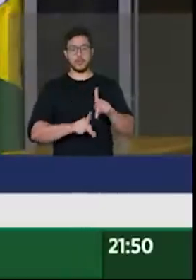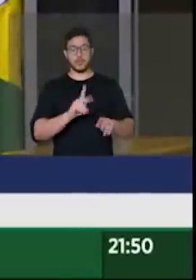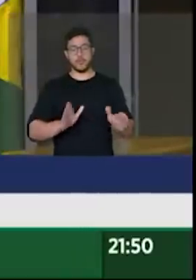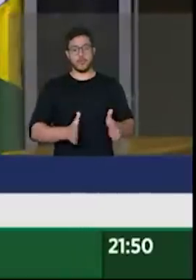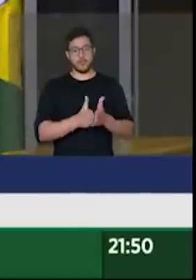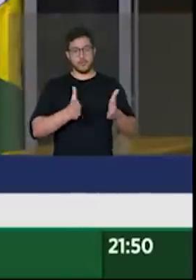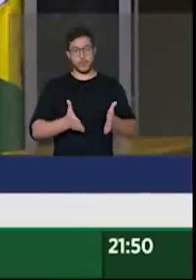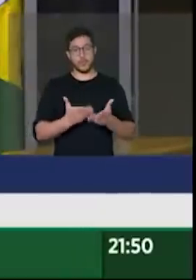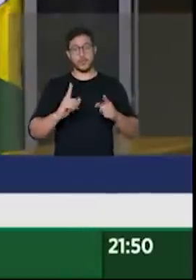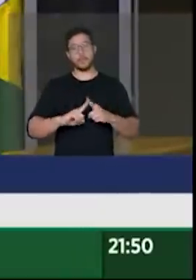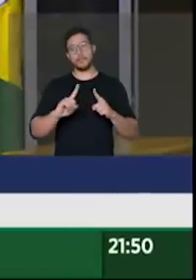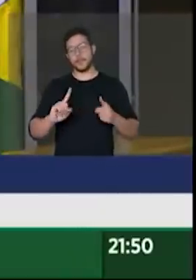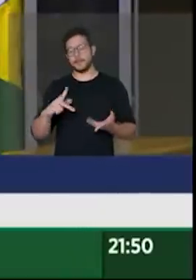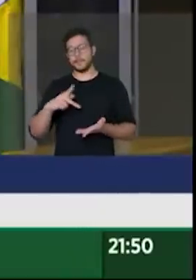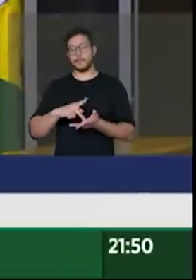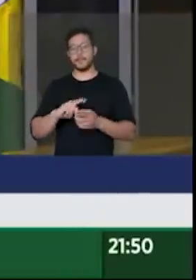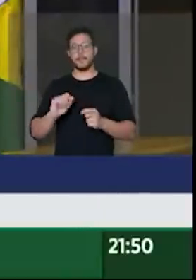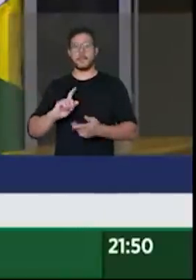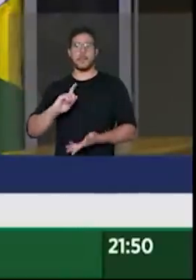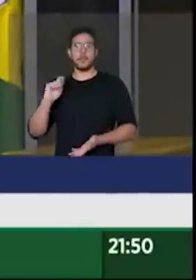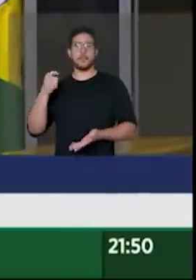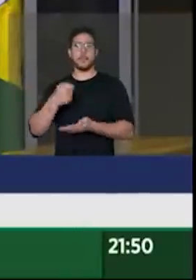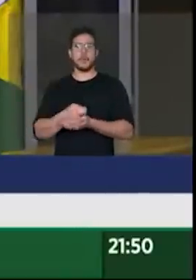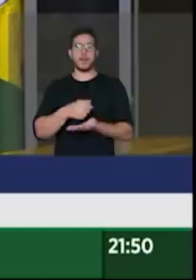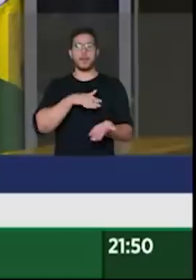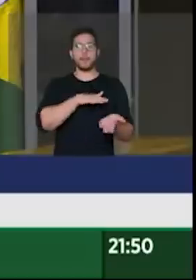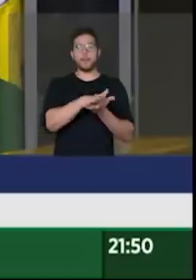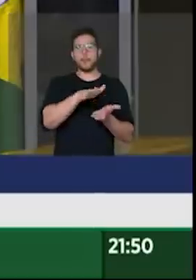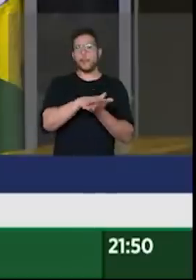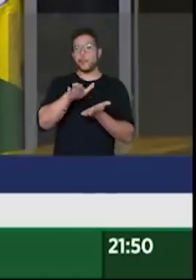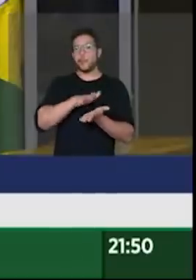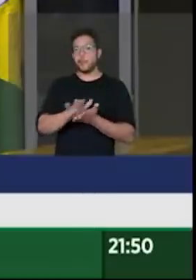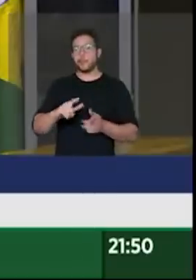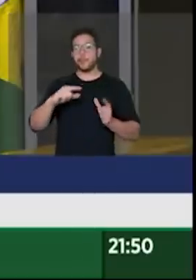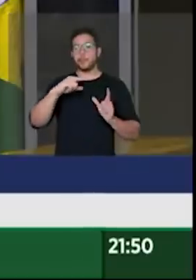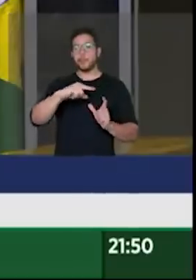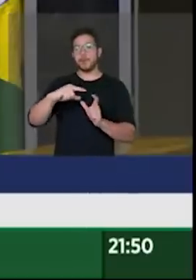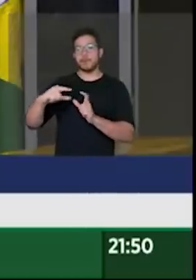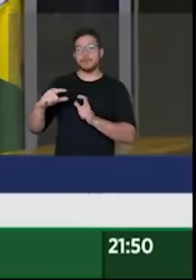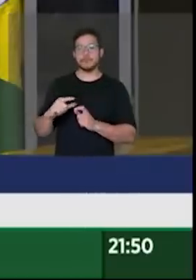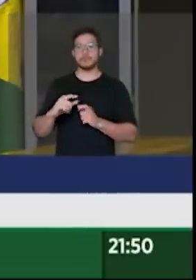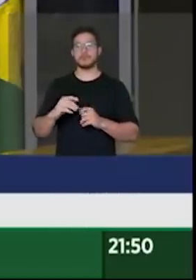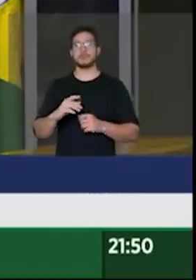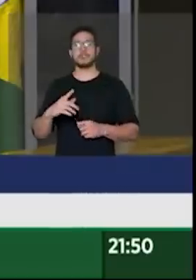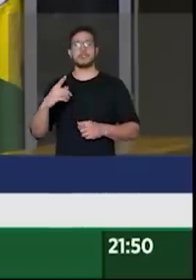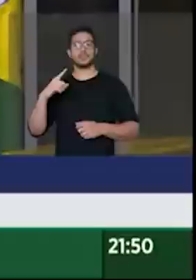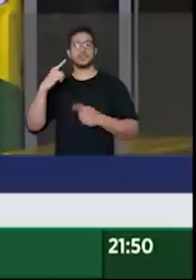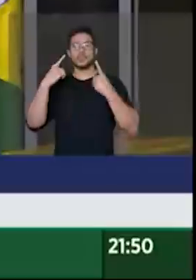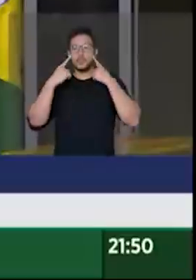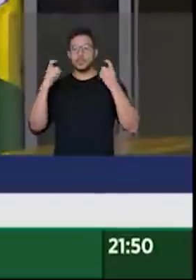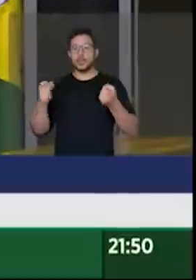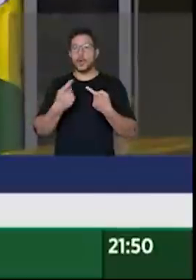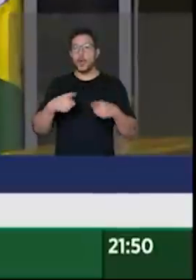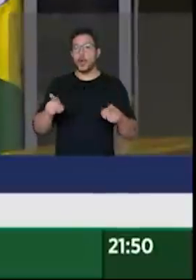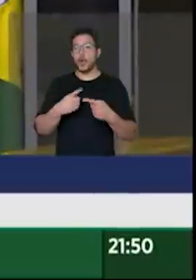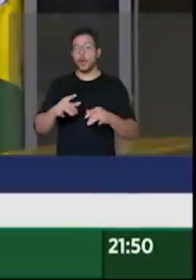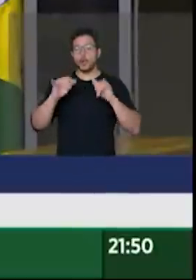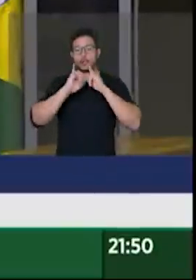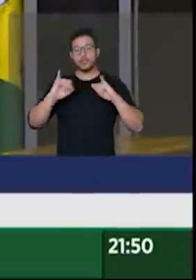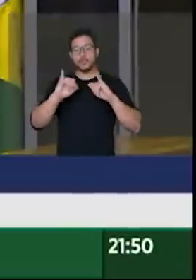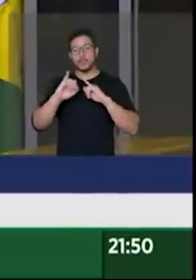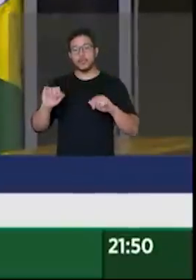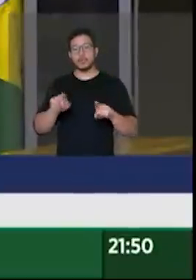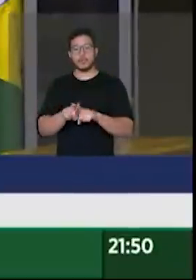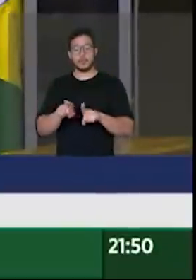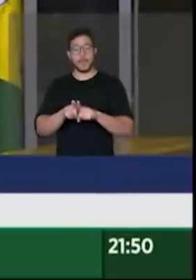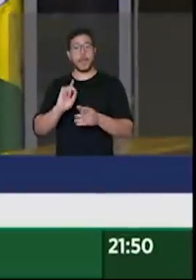revertido para auxílio, mas vai para pagar santinho, vai para pagar showmício, vai para pagar carro de som, vai para pagar cabo eleitoral, vai para pagar campanha